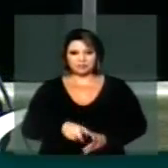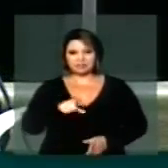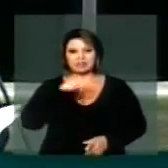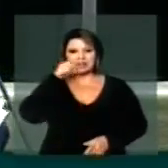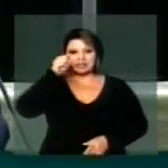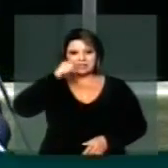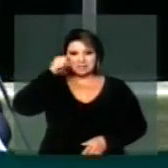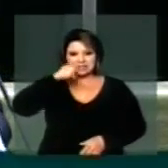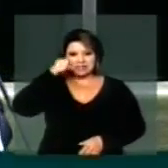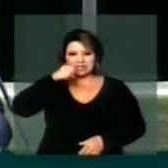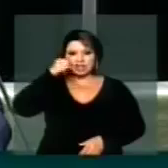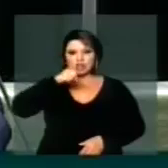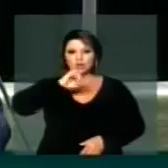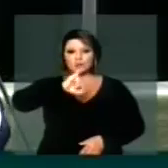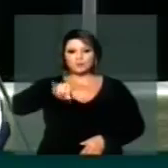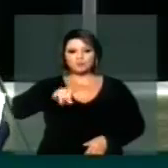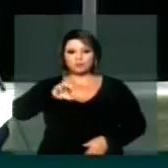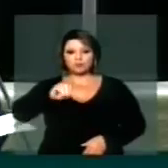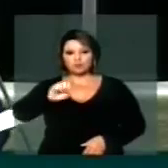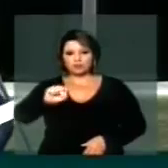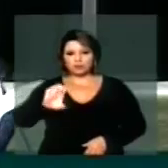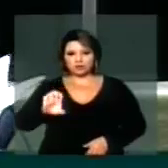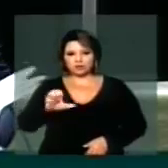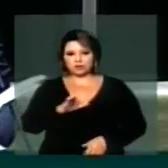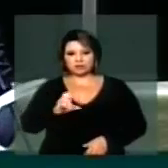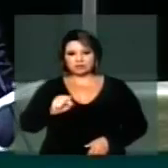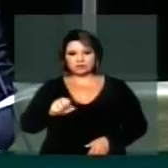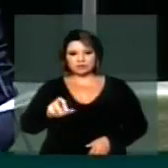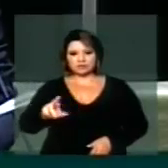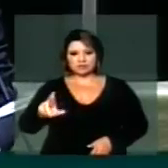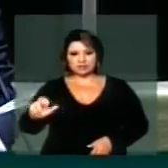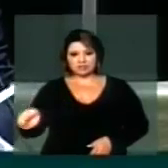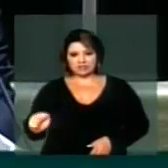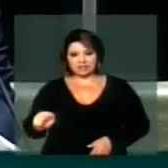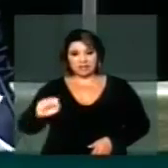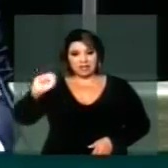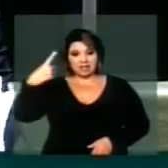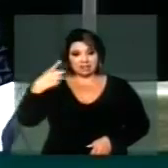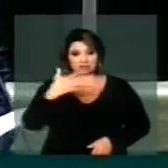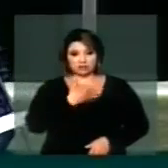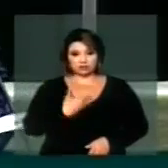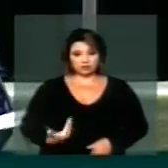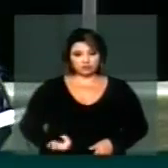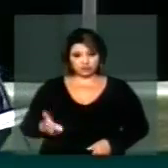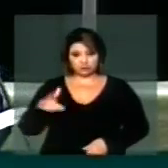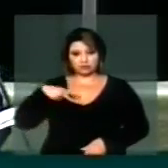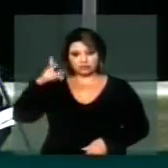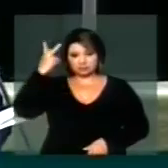senador José Serra, ex-governador do meu estado.